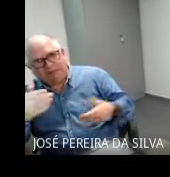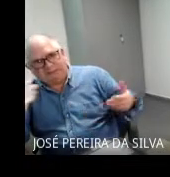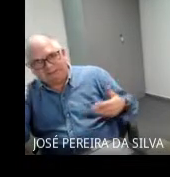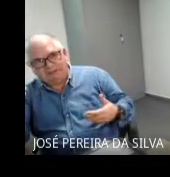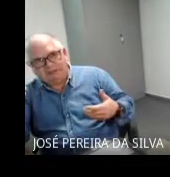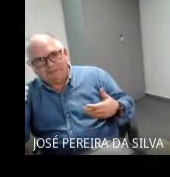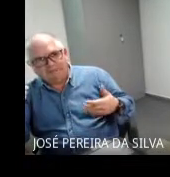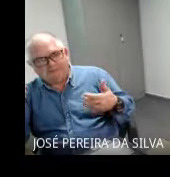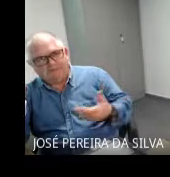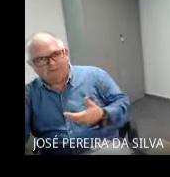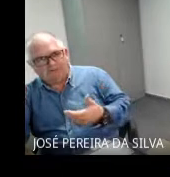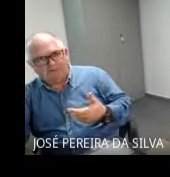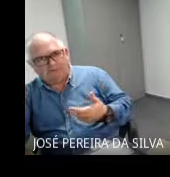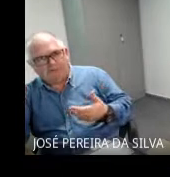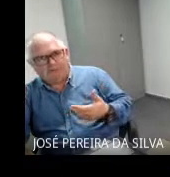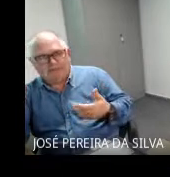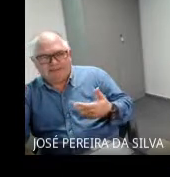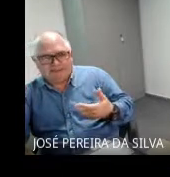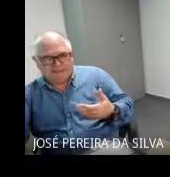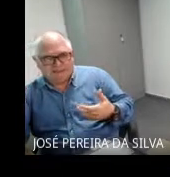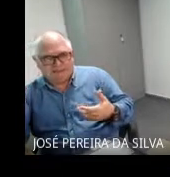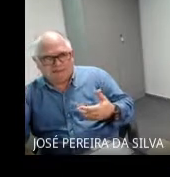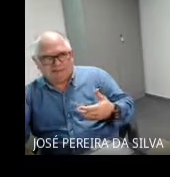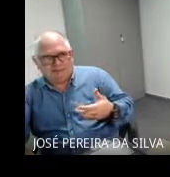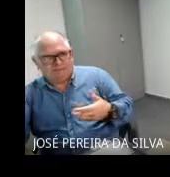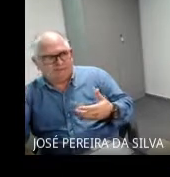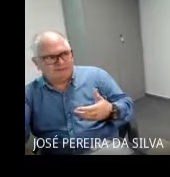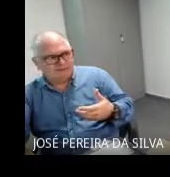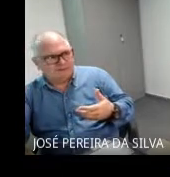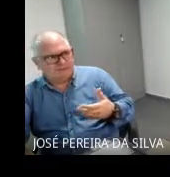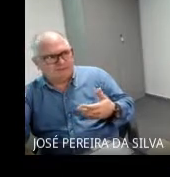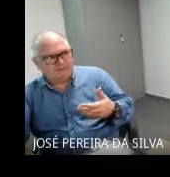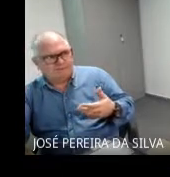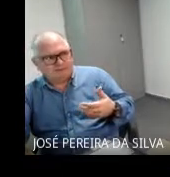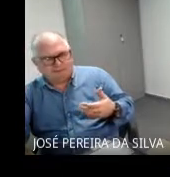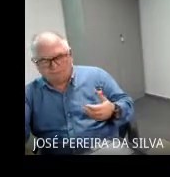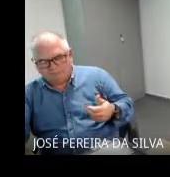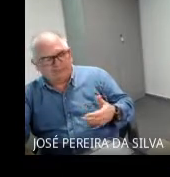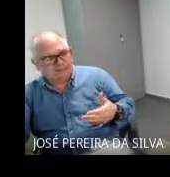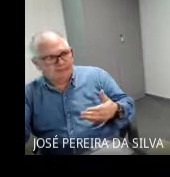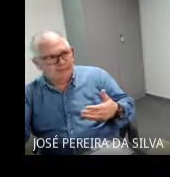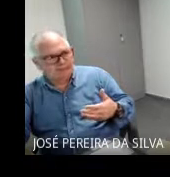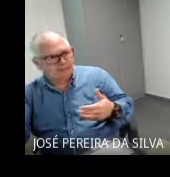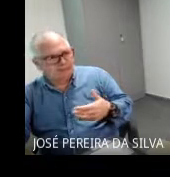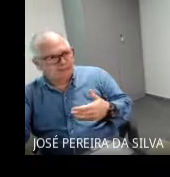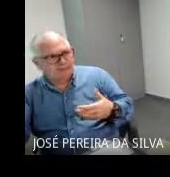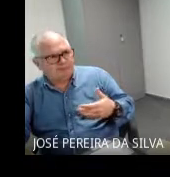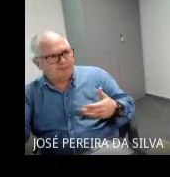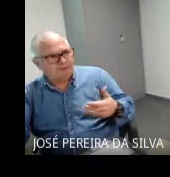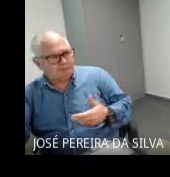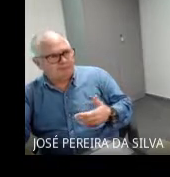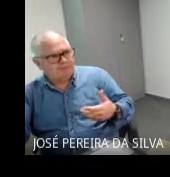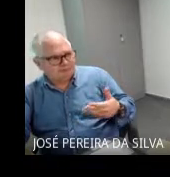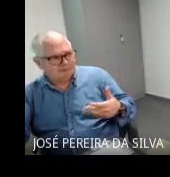nós, magnetizadores, sempre quando houve isso aí, e isso ocorre, você fazer um tato magnético, começar a perceber